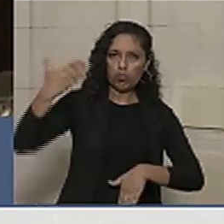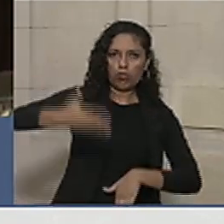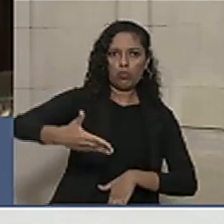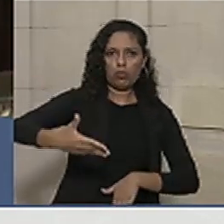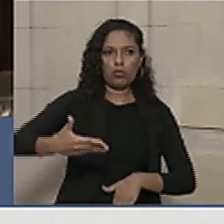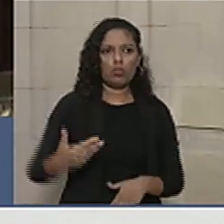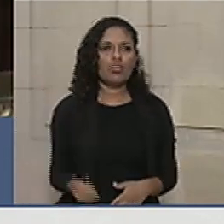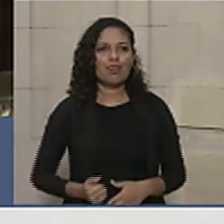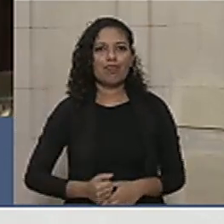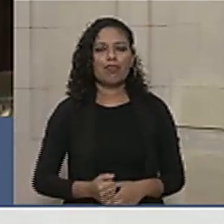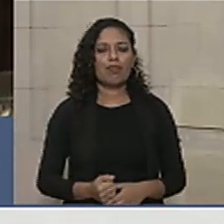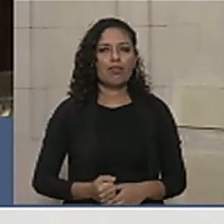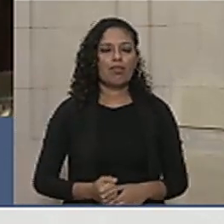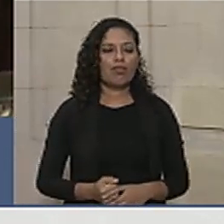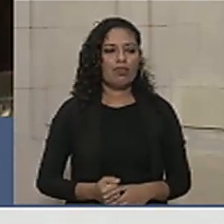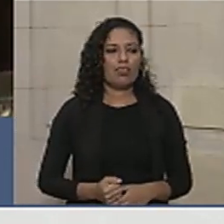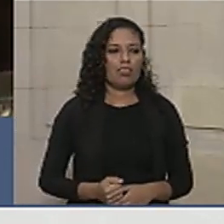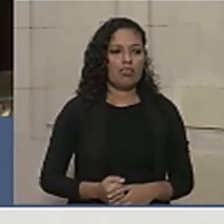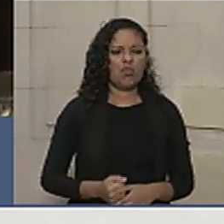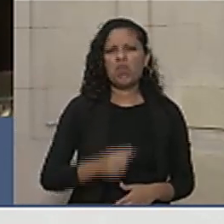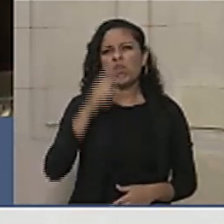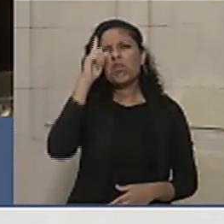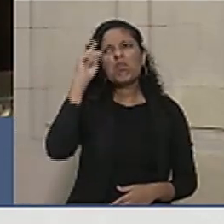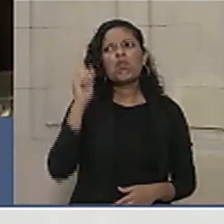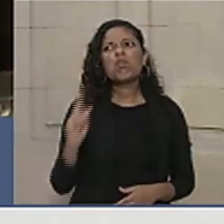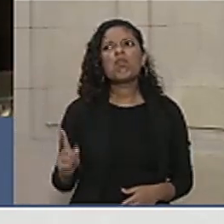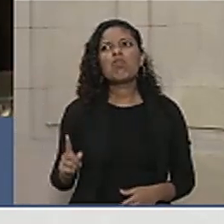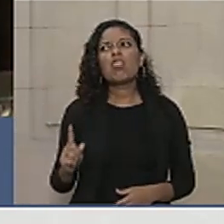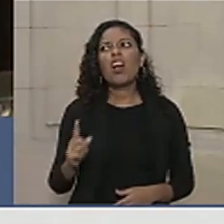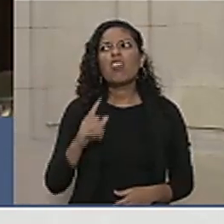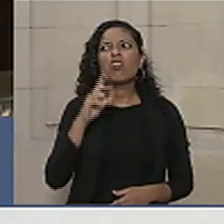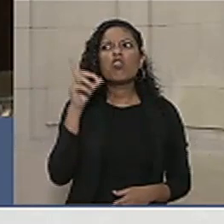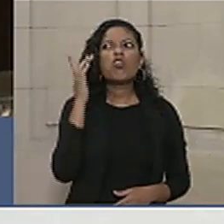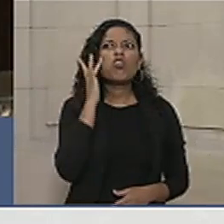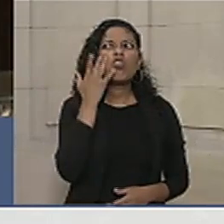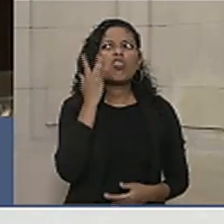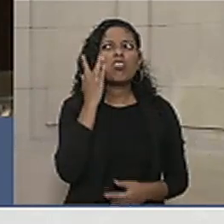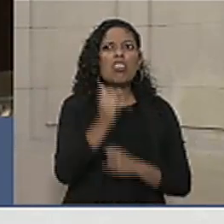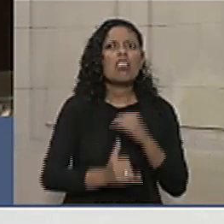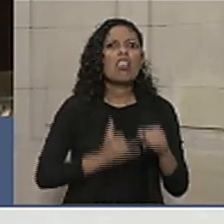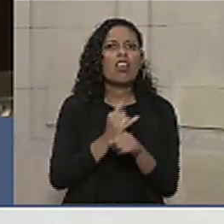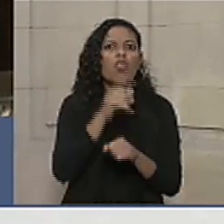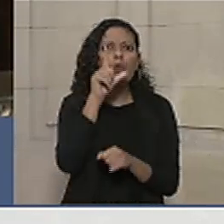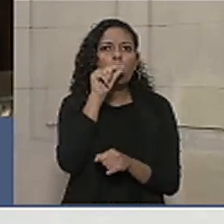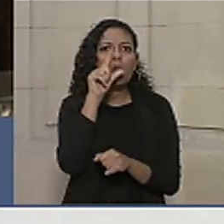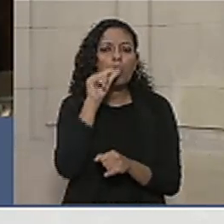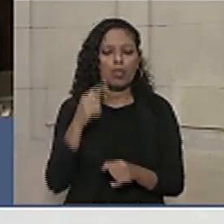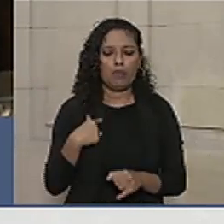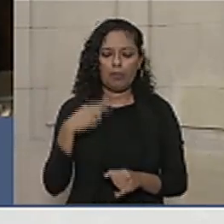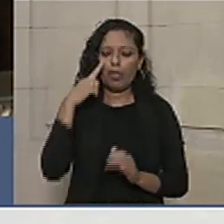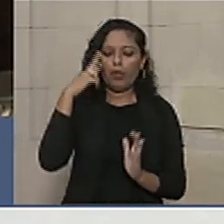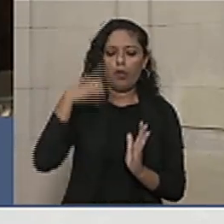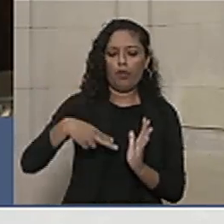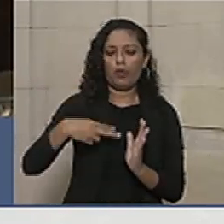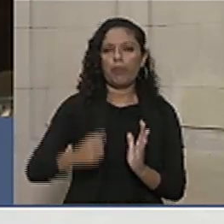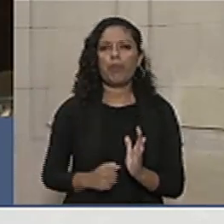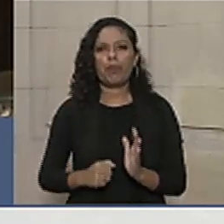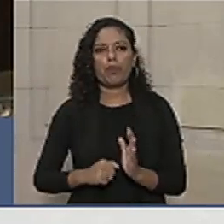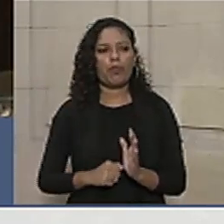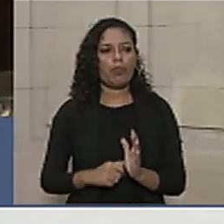não sei, me lembro, deve ter sido no Twitter, e vejo assim: